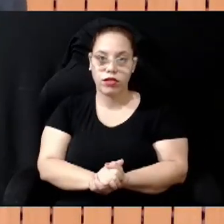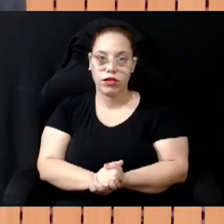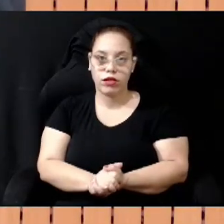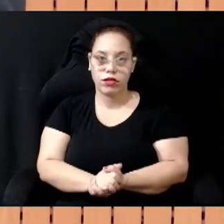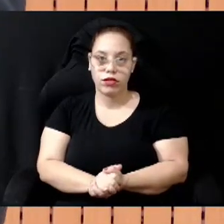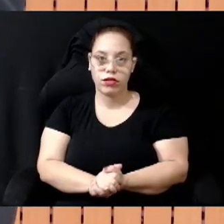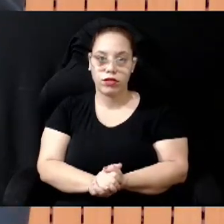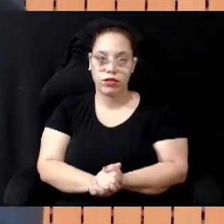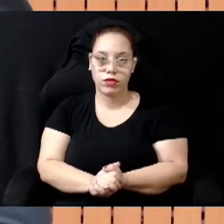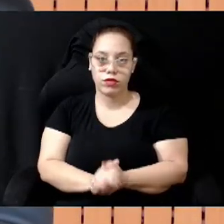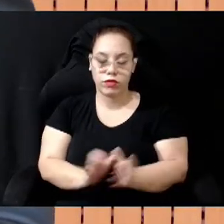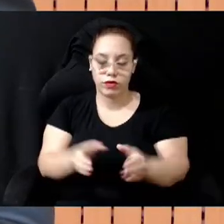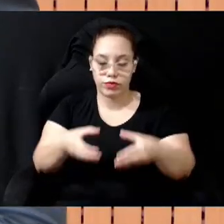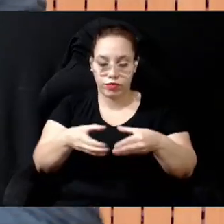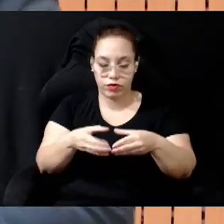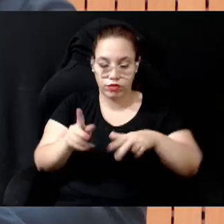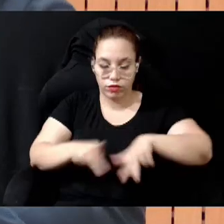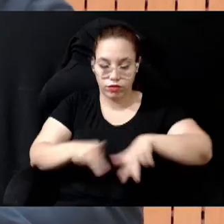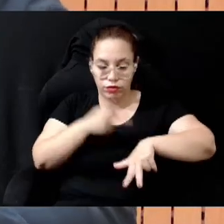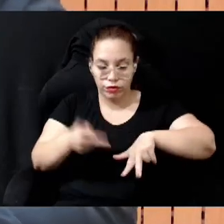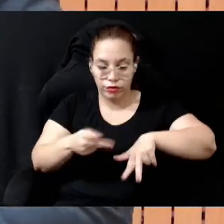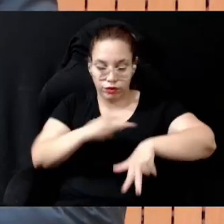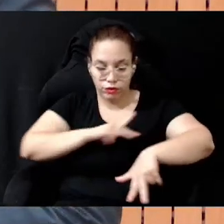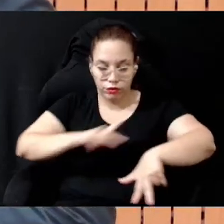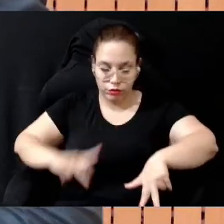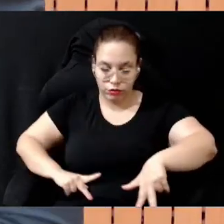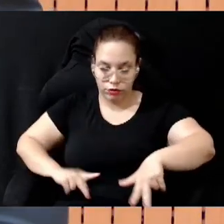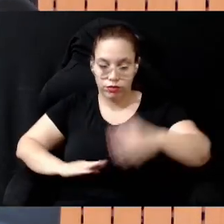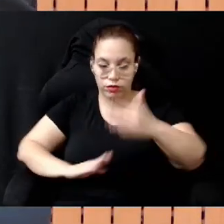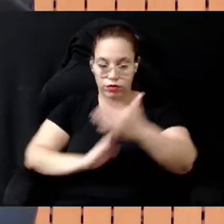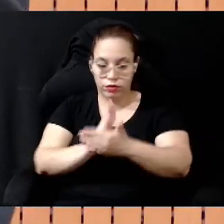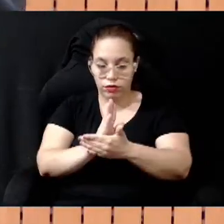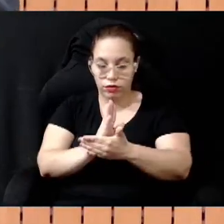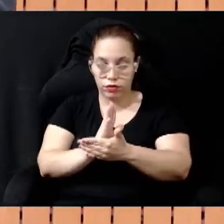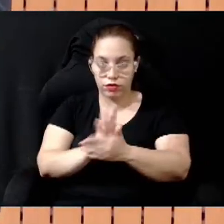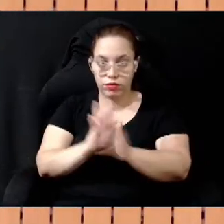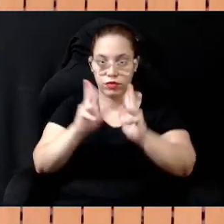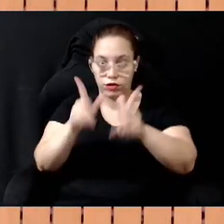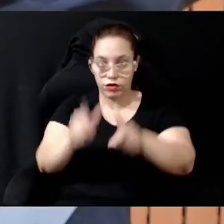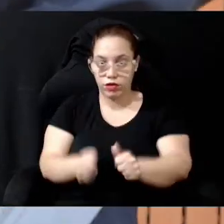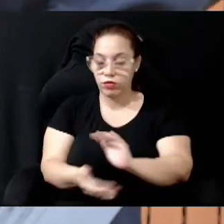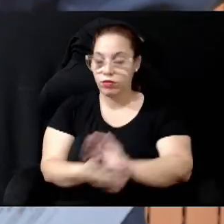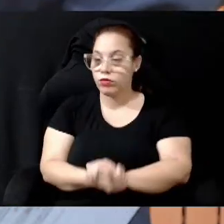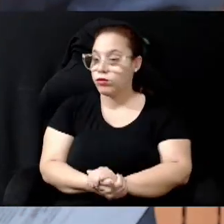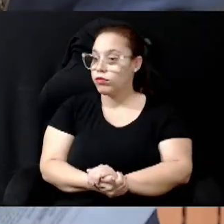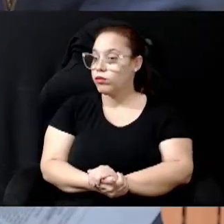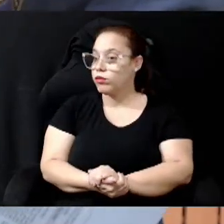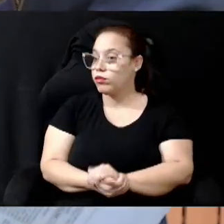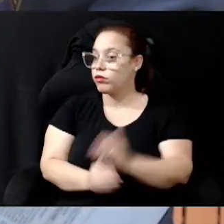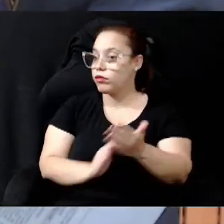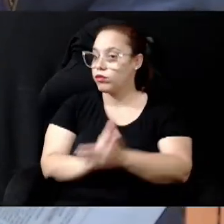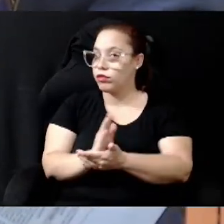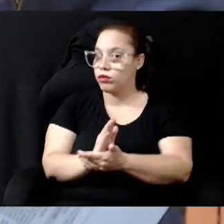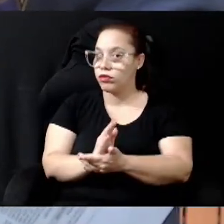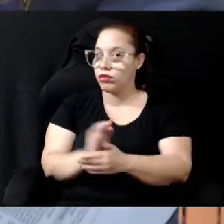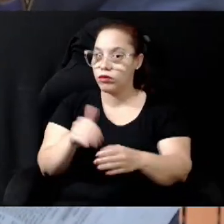Parecer da comissão, presidente, favorável por unanimidade. Com parecer favorável, a matéria em discussão. Pergunto